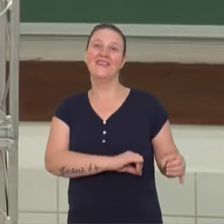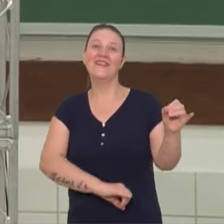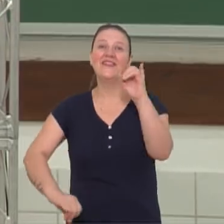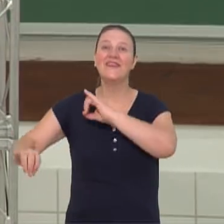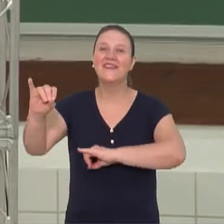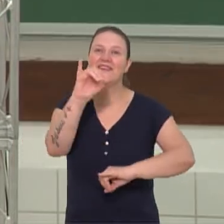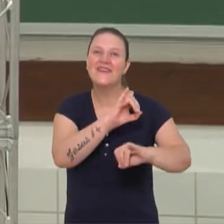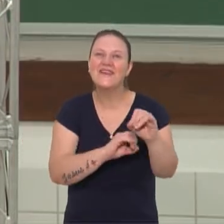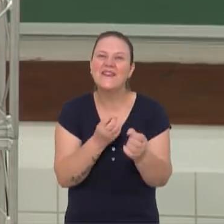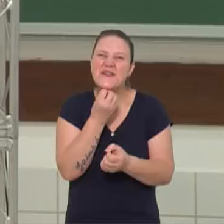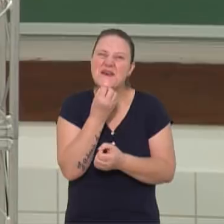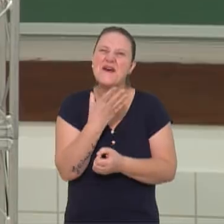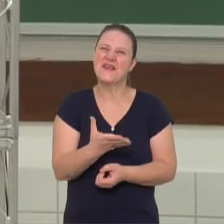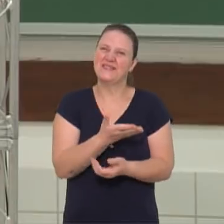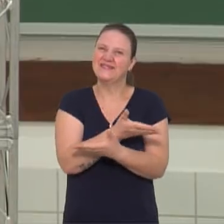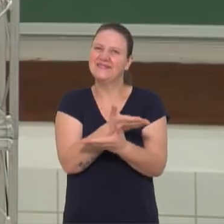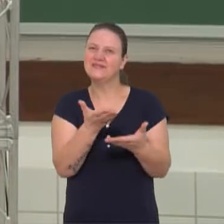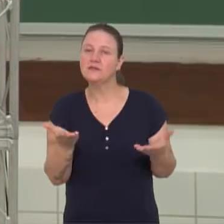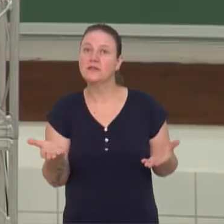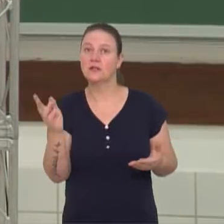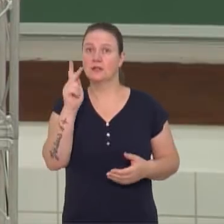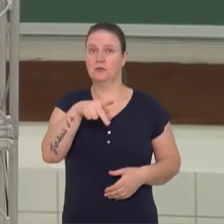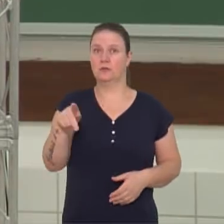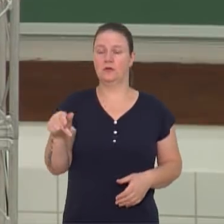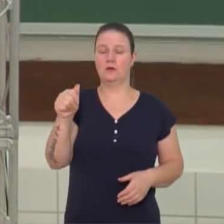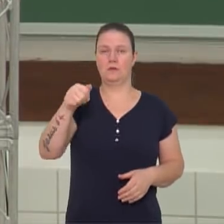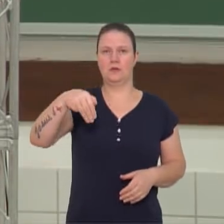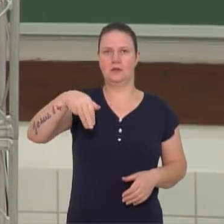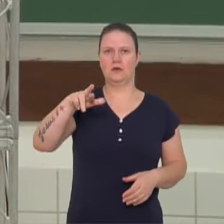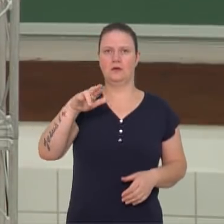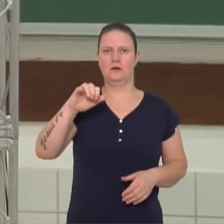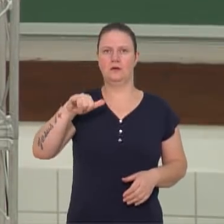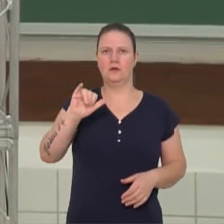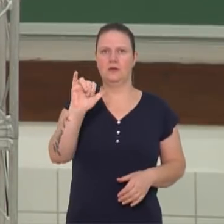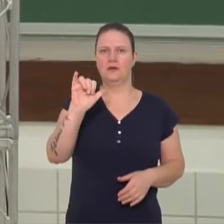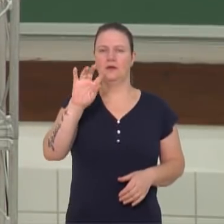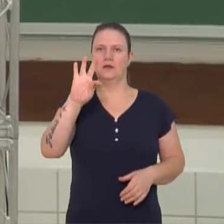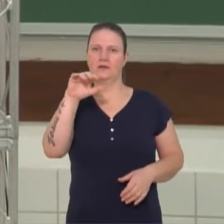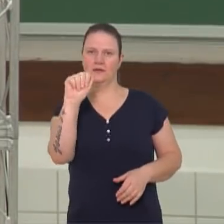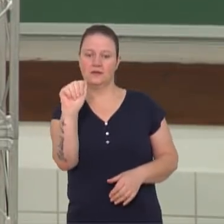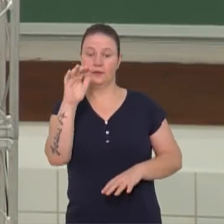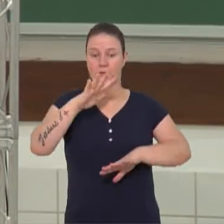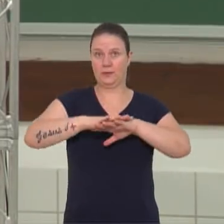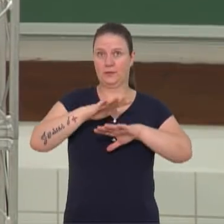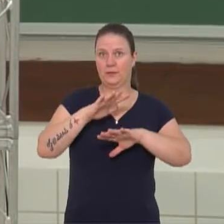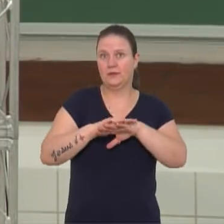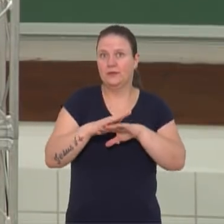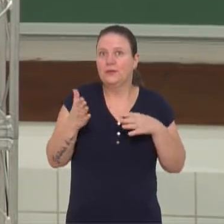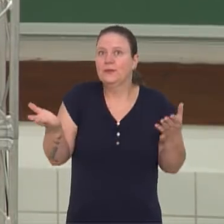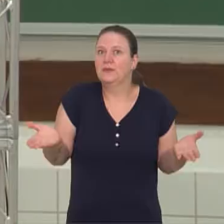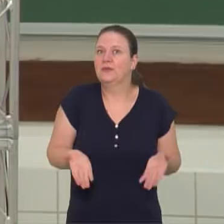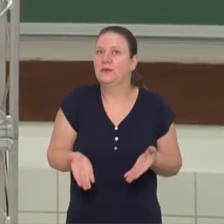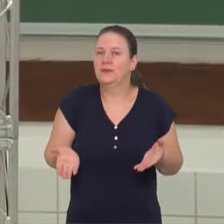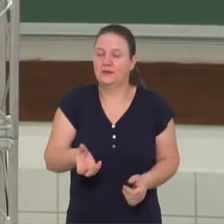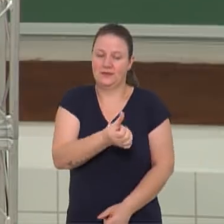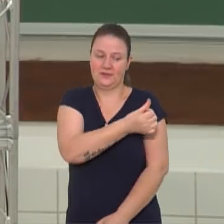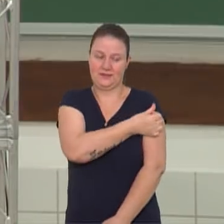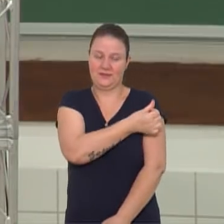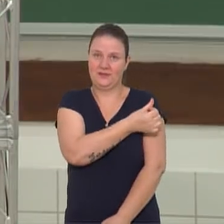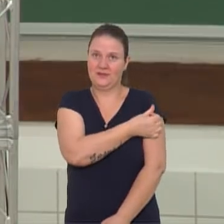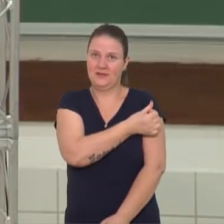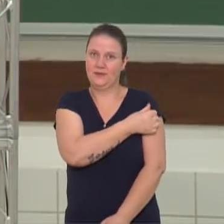Olá pessoal, tudo bem? Sou a professora Marita, de Matemática, e hoje eu estou aqui com os sextos anos para a